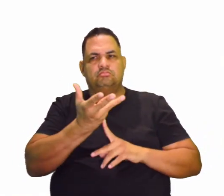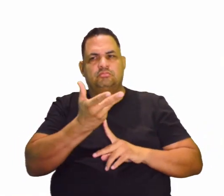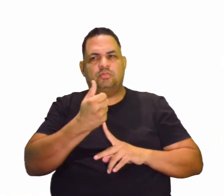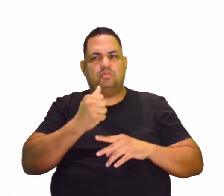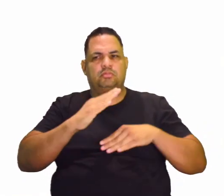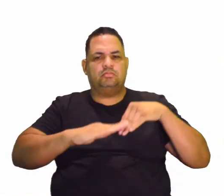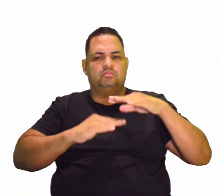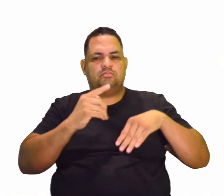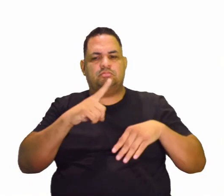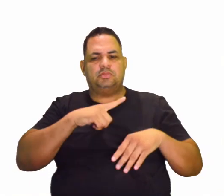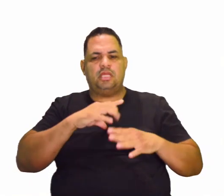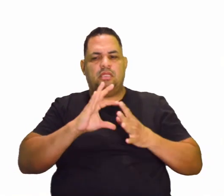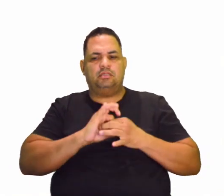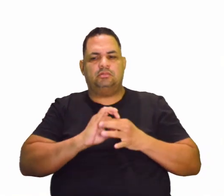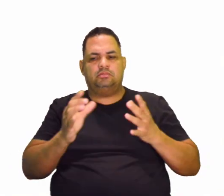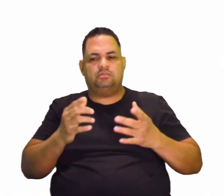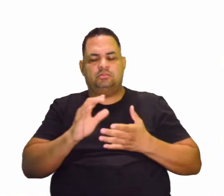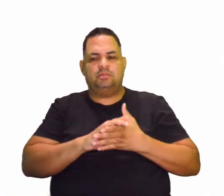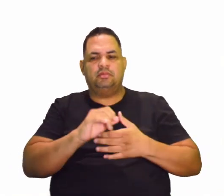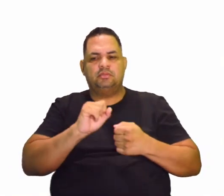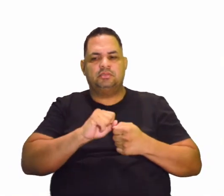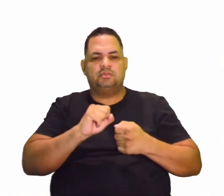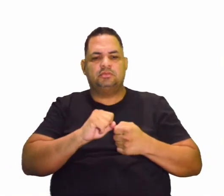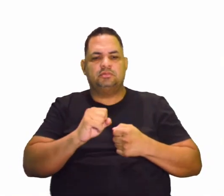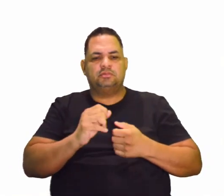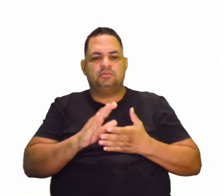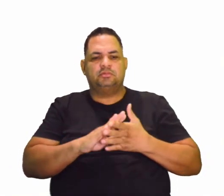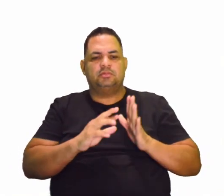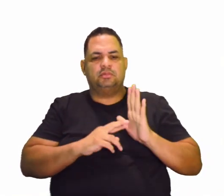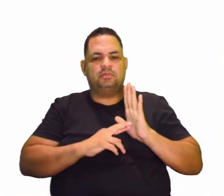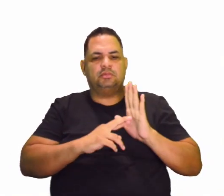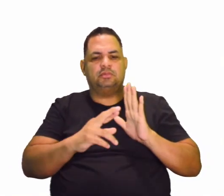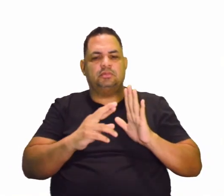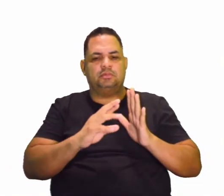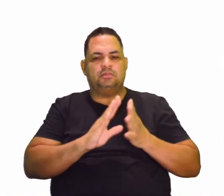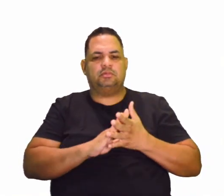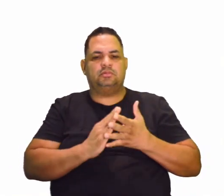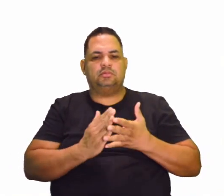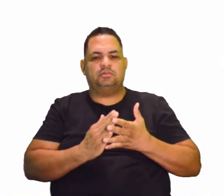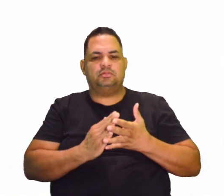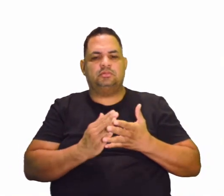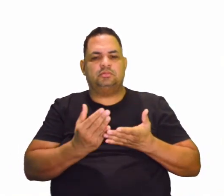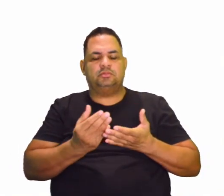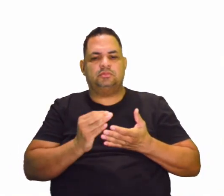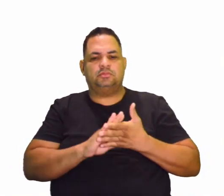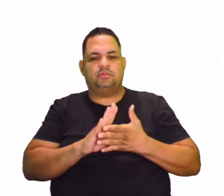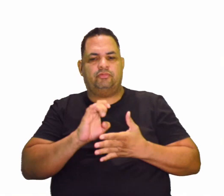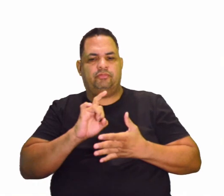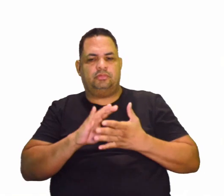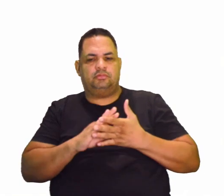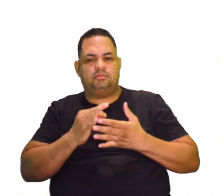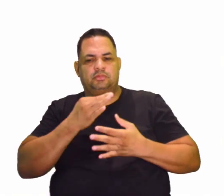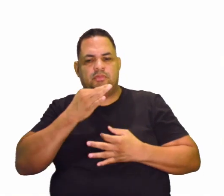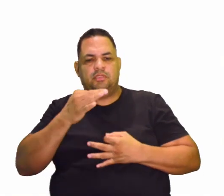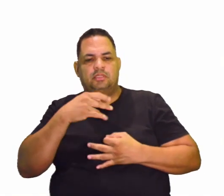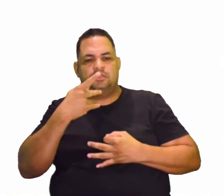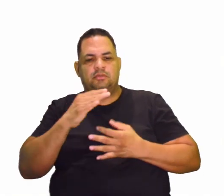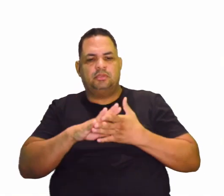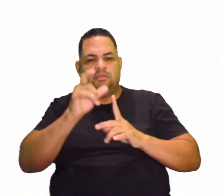que ele iria produzir? A representação de ofícios sugeria tratar-se de